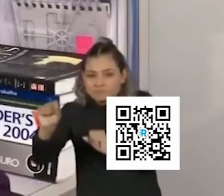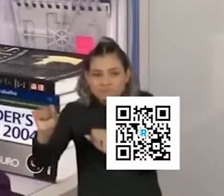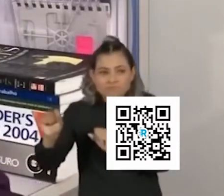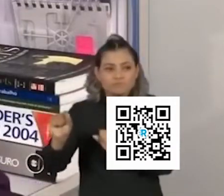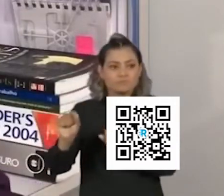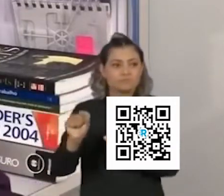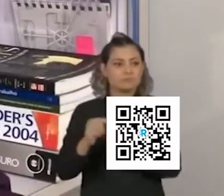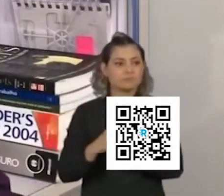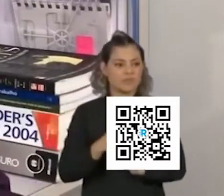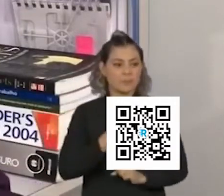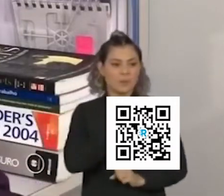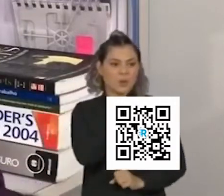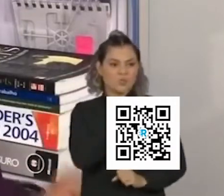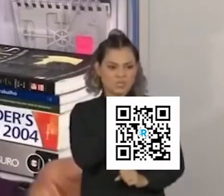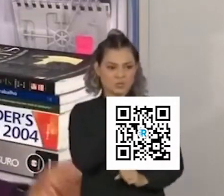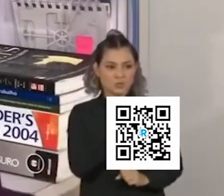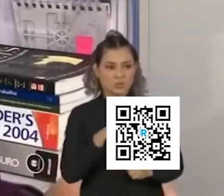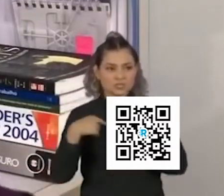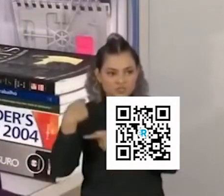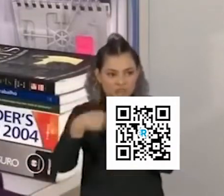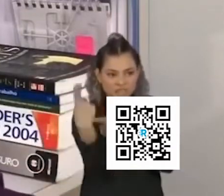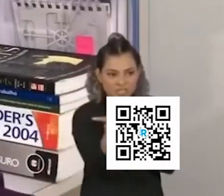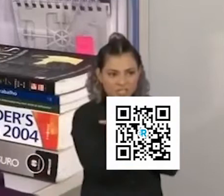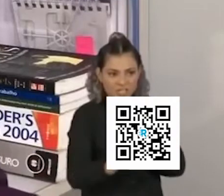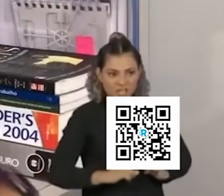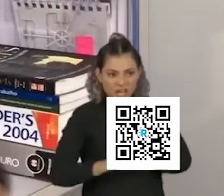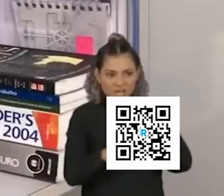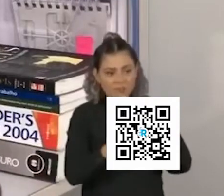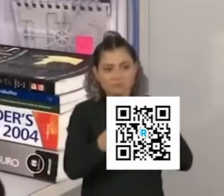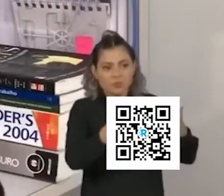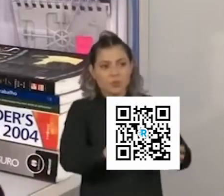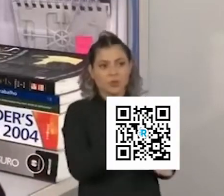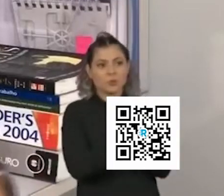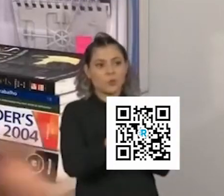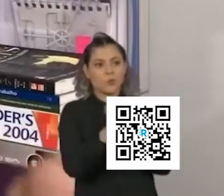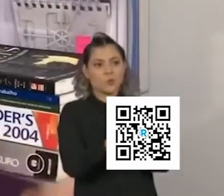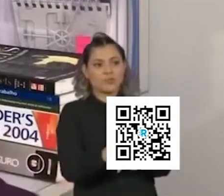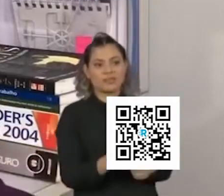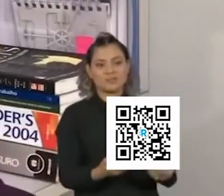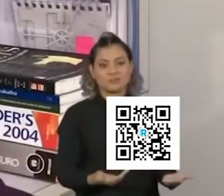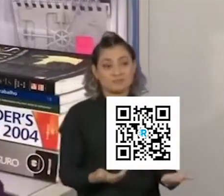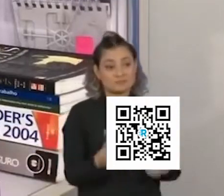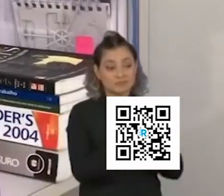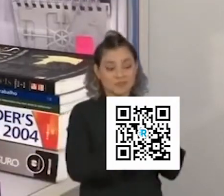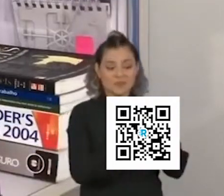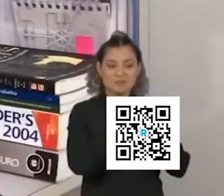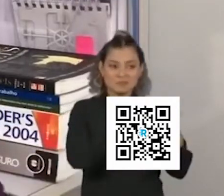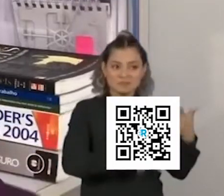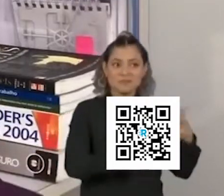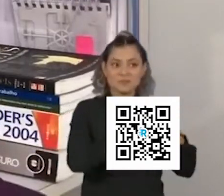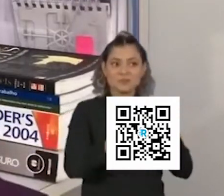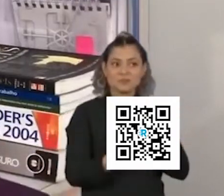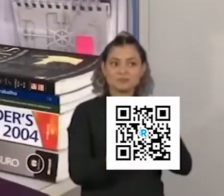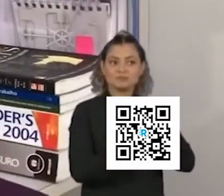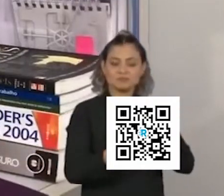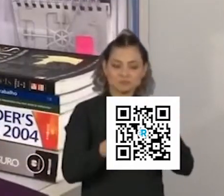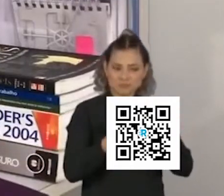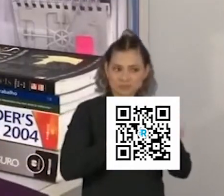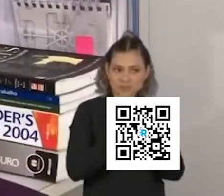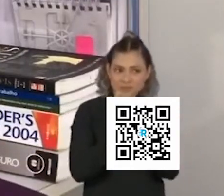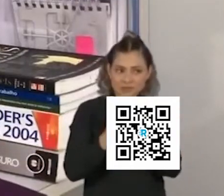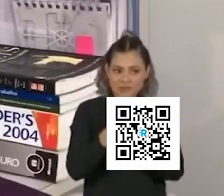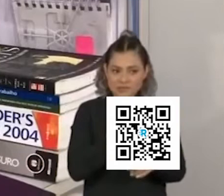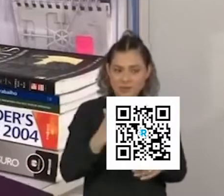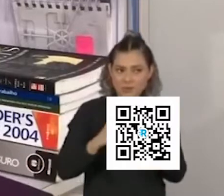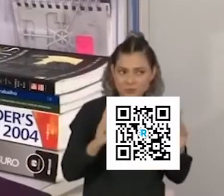até discriminar as pessoas ao conhecimento prévio, se uma pessoa tenderá a apresentar algum tipo de sintoma em relação à